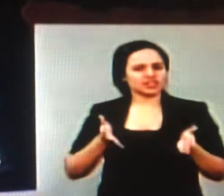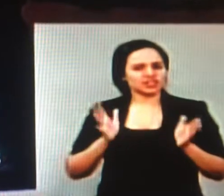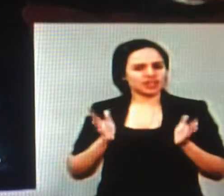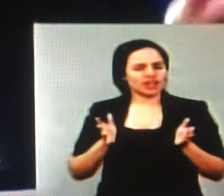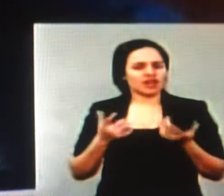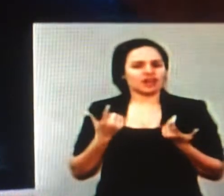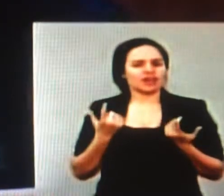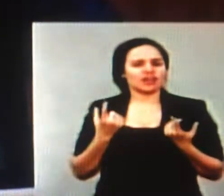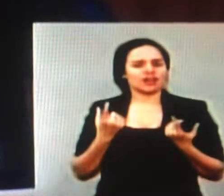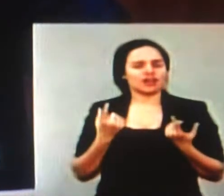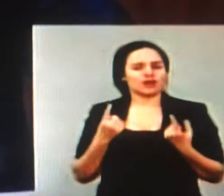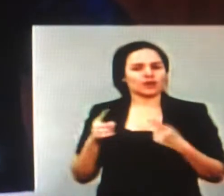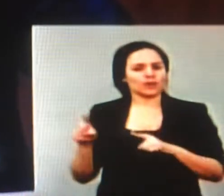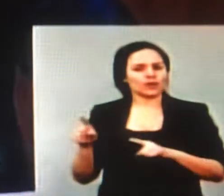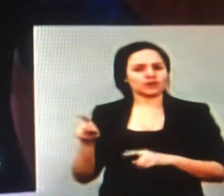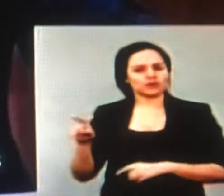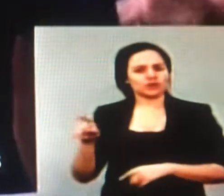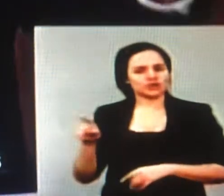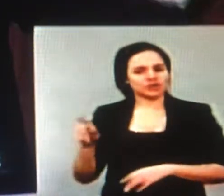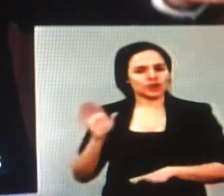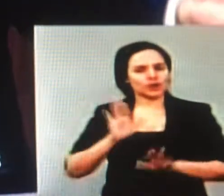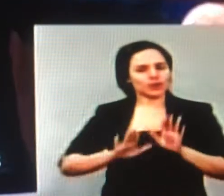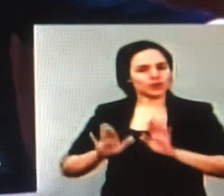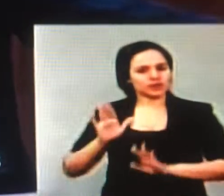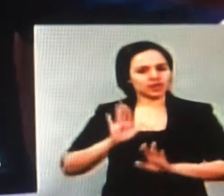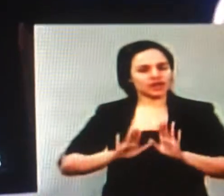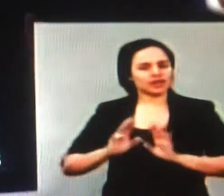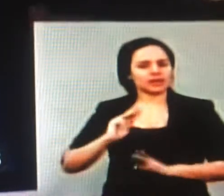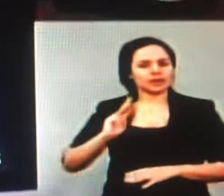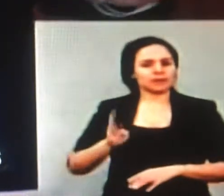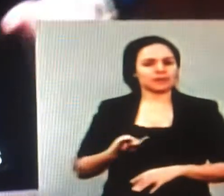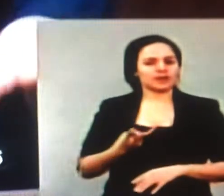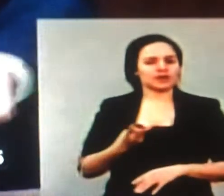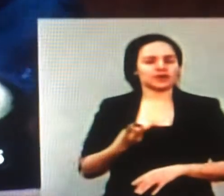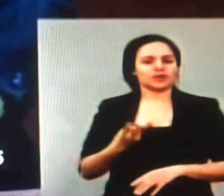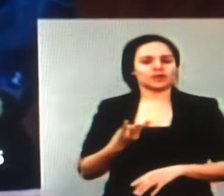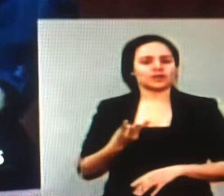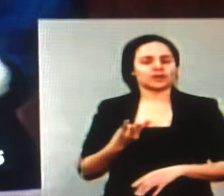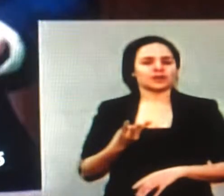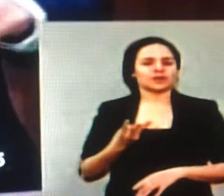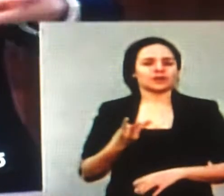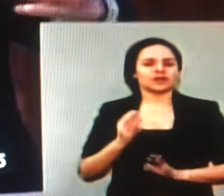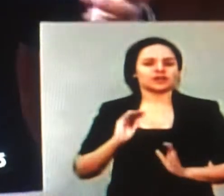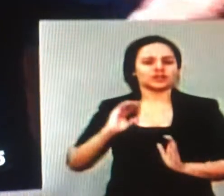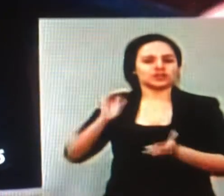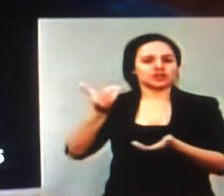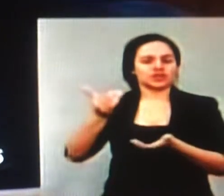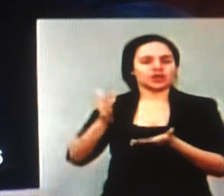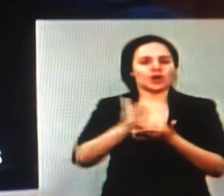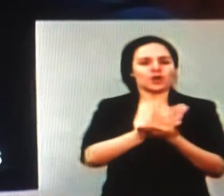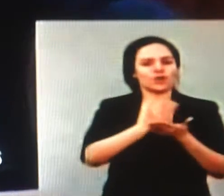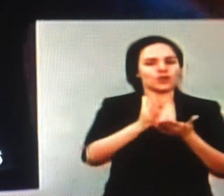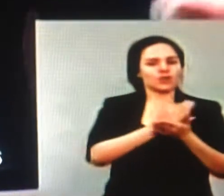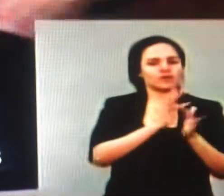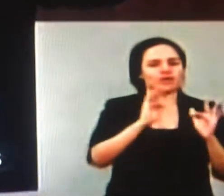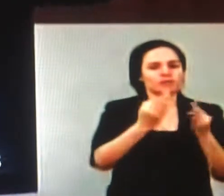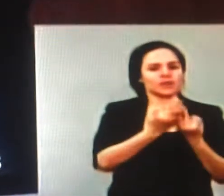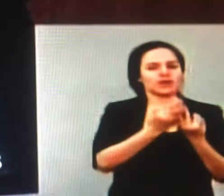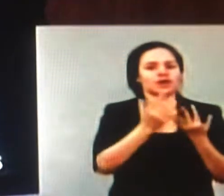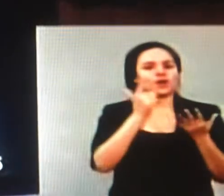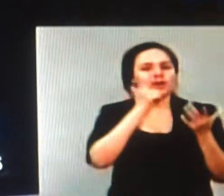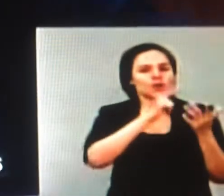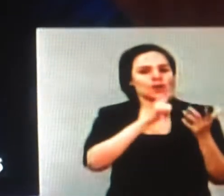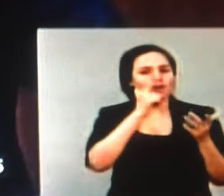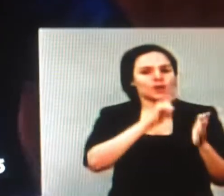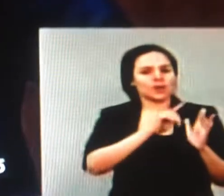Vossa Excelência lá, se preparando para 1.300 assistências, 1.300 famílias atendidas, vezes 3 ou 4 votos, a eleição